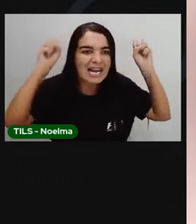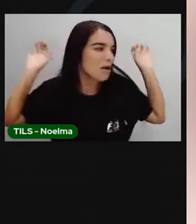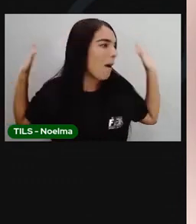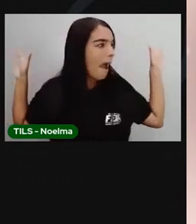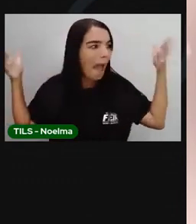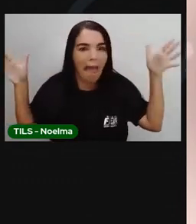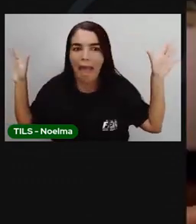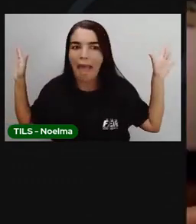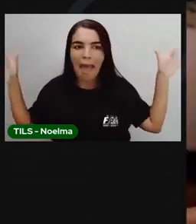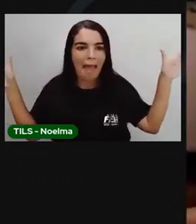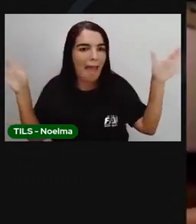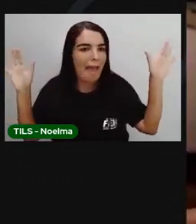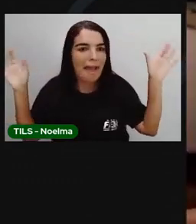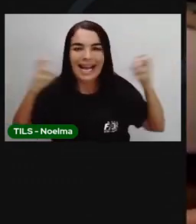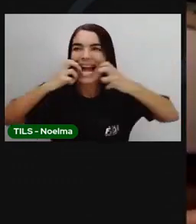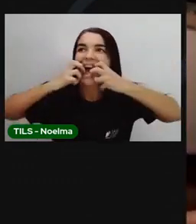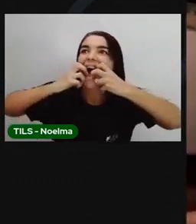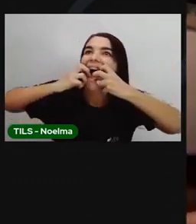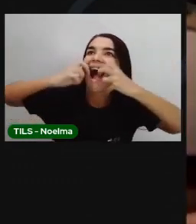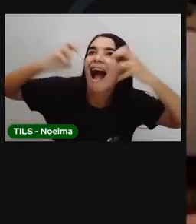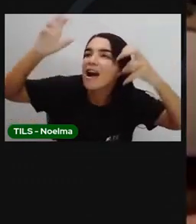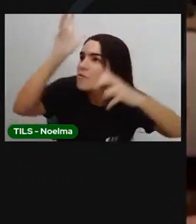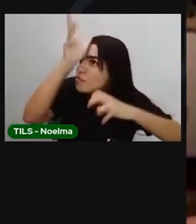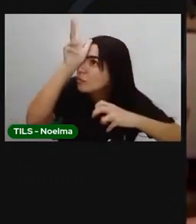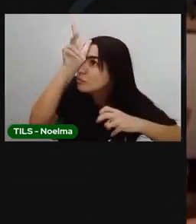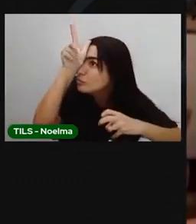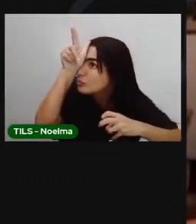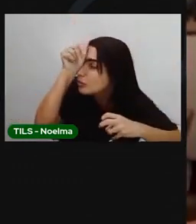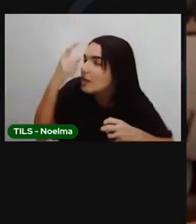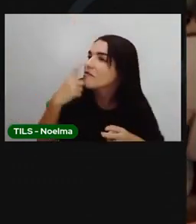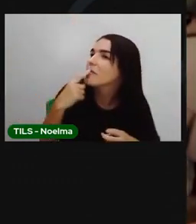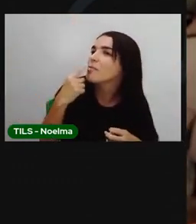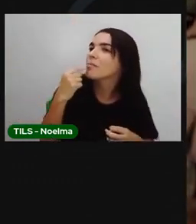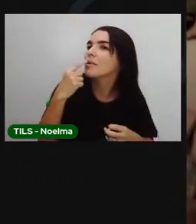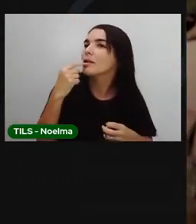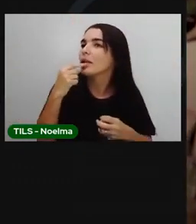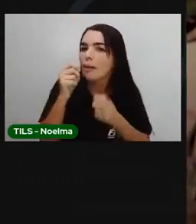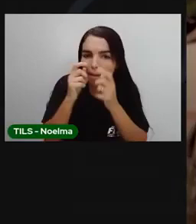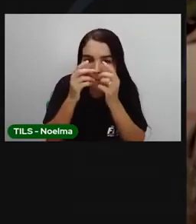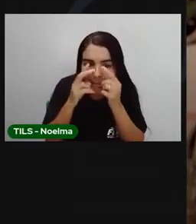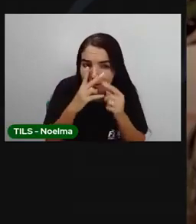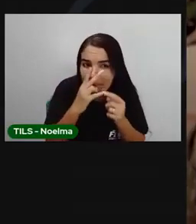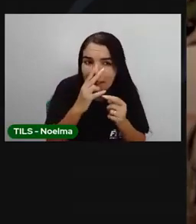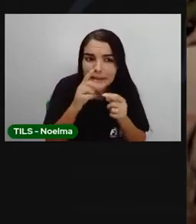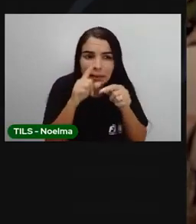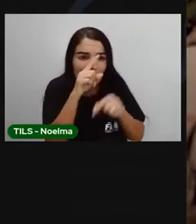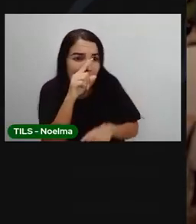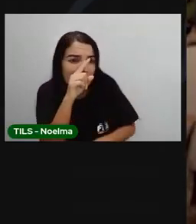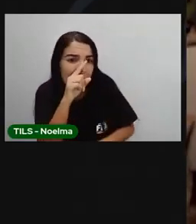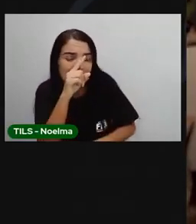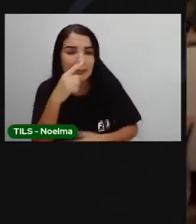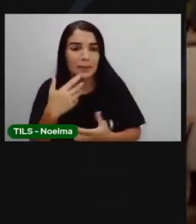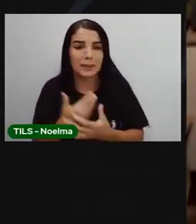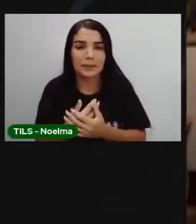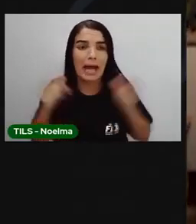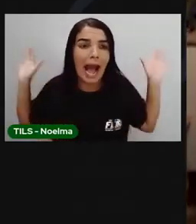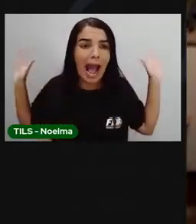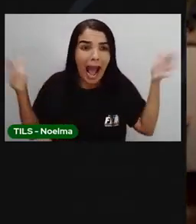bico pontudo, crista vermelha e aspecto ameaçador. Bateu as asas